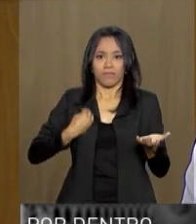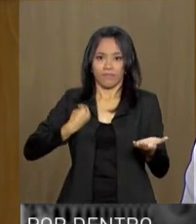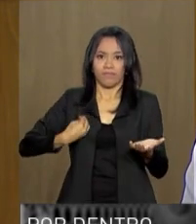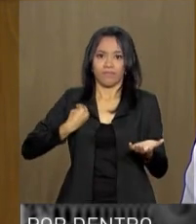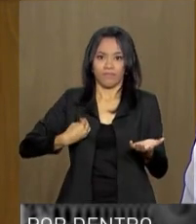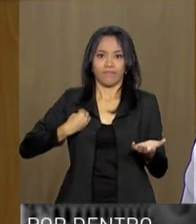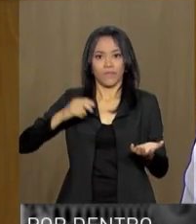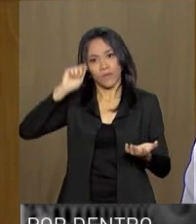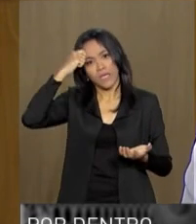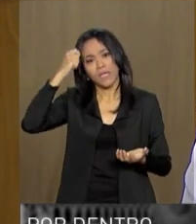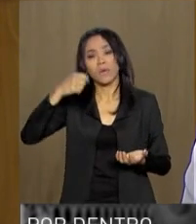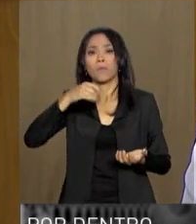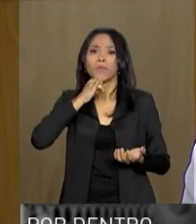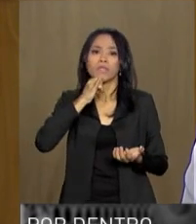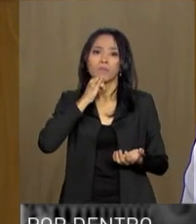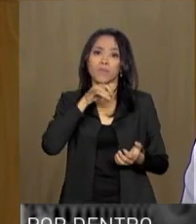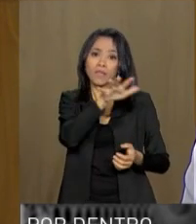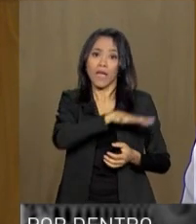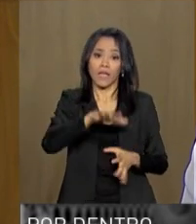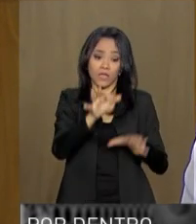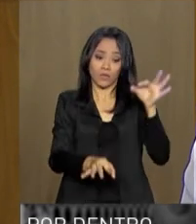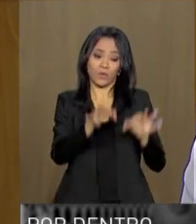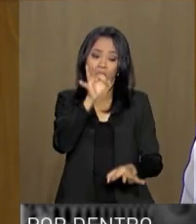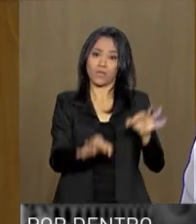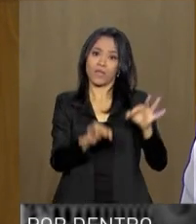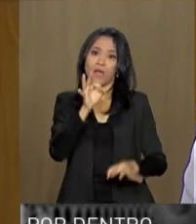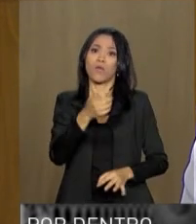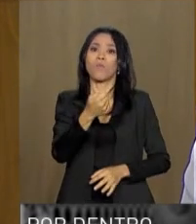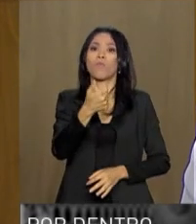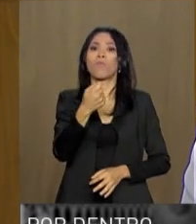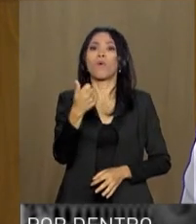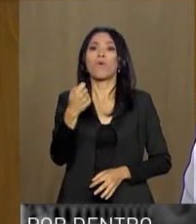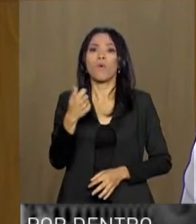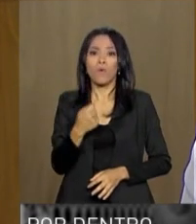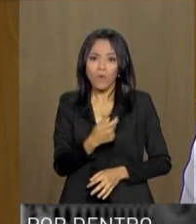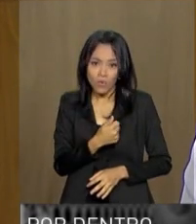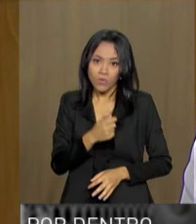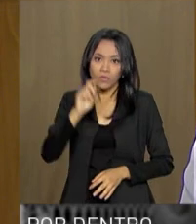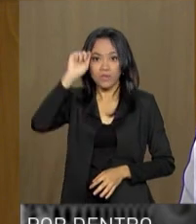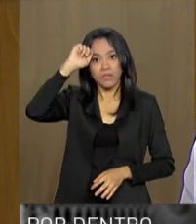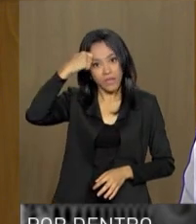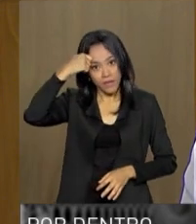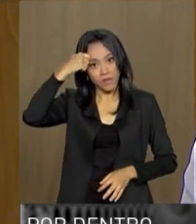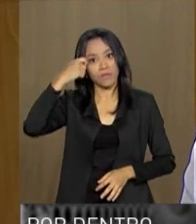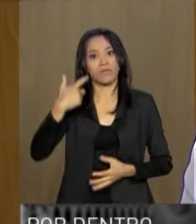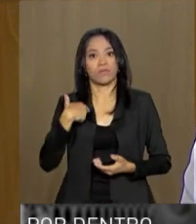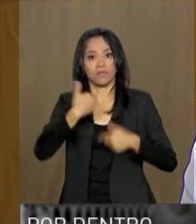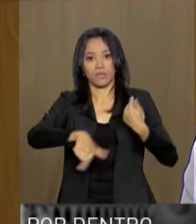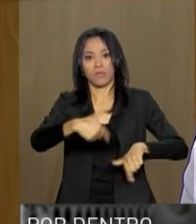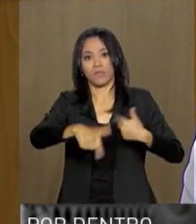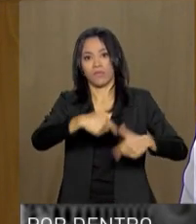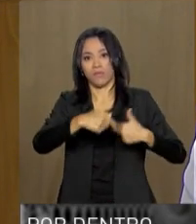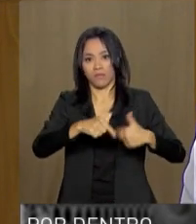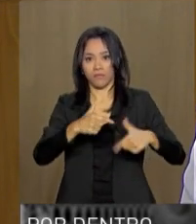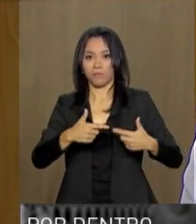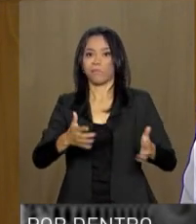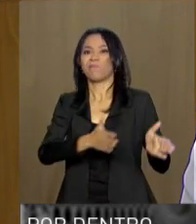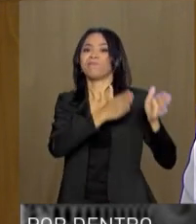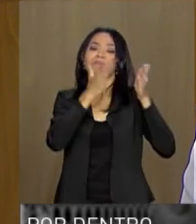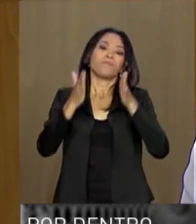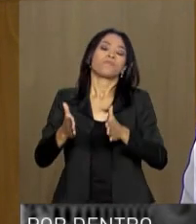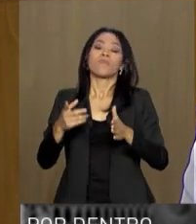tão poucos negros hoje ocupando os cargos no judiciário nós temos hoje no legislativo